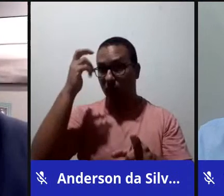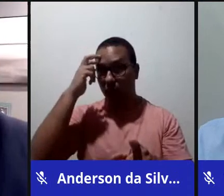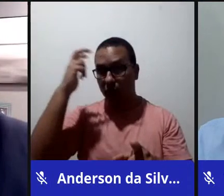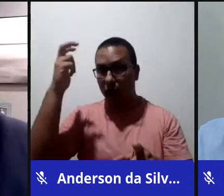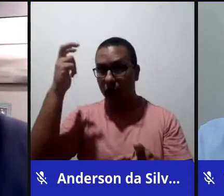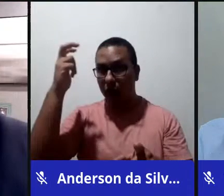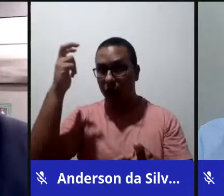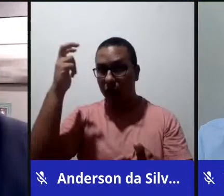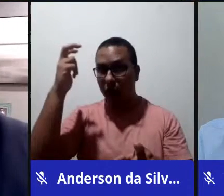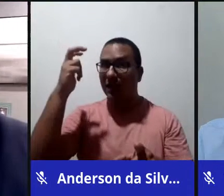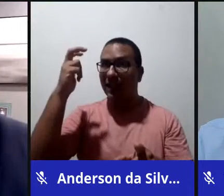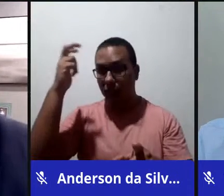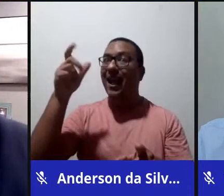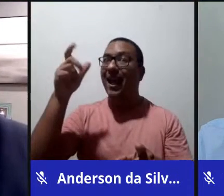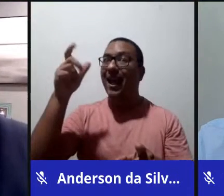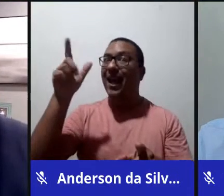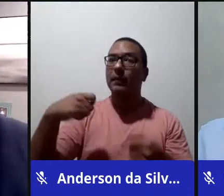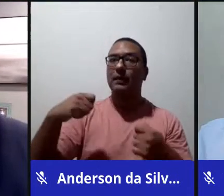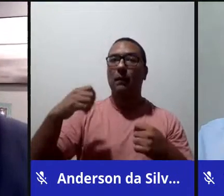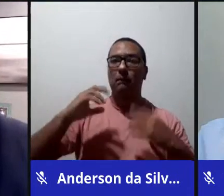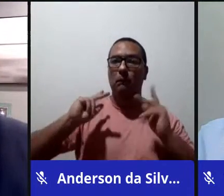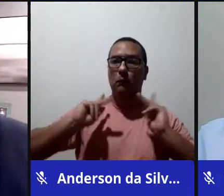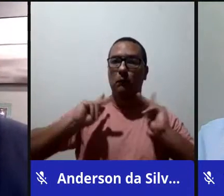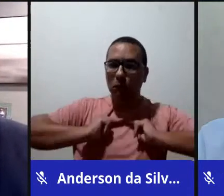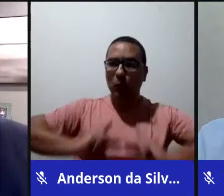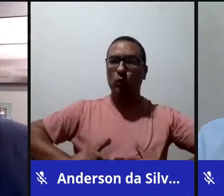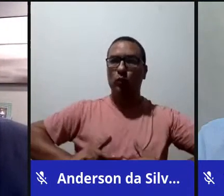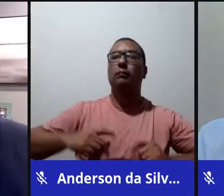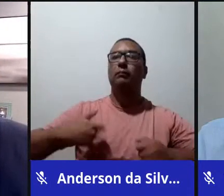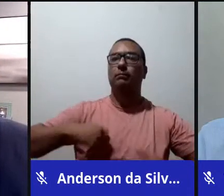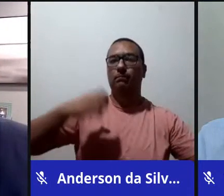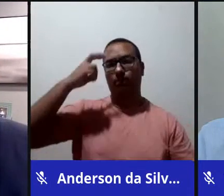se comportar como humanos mais inteligentes. Então,